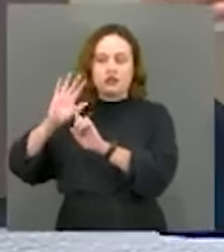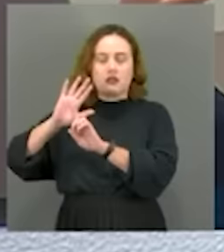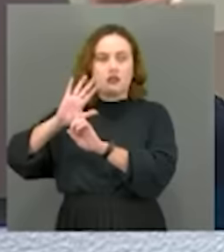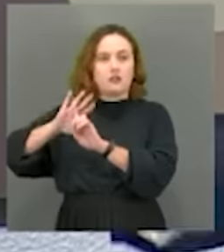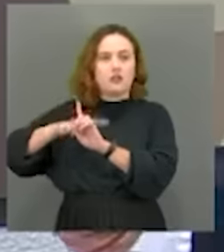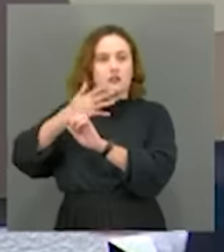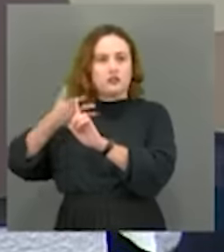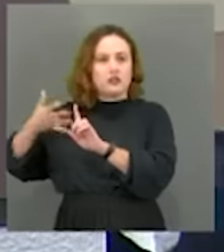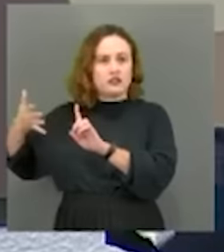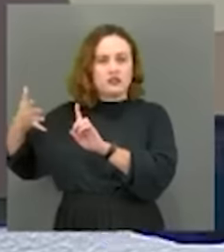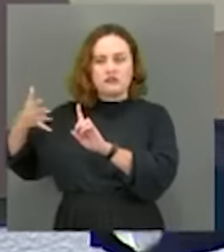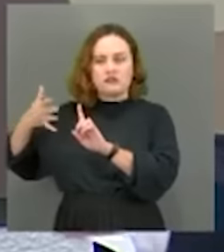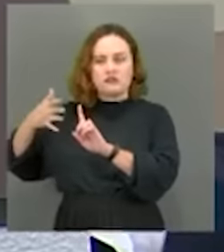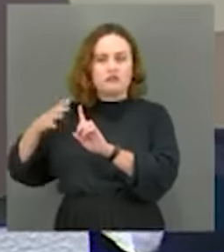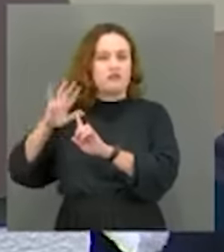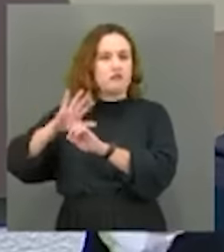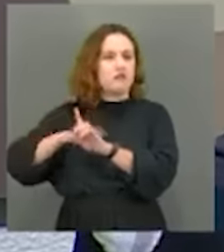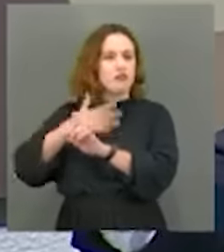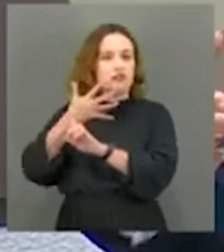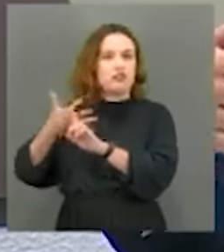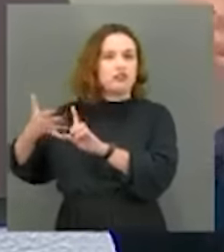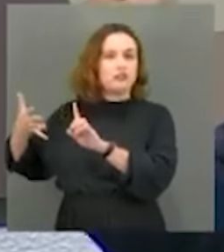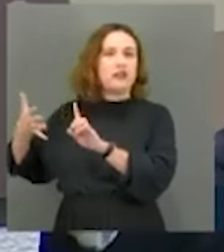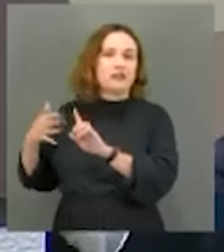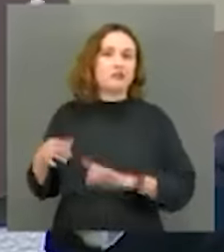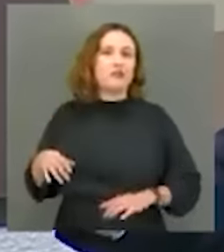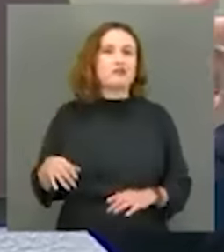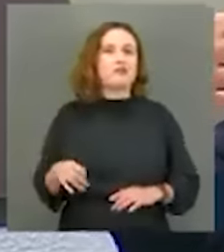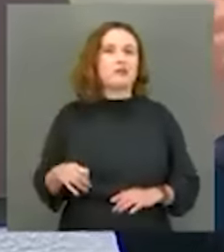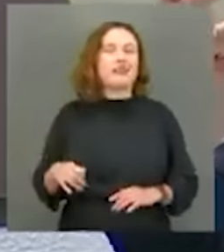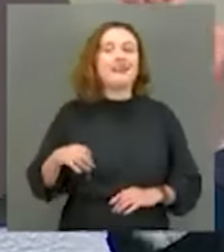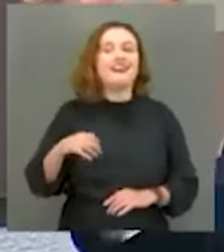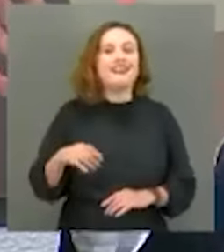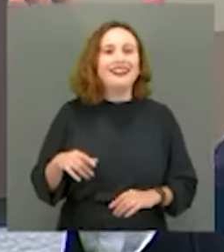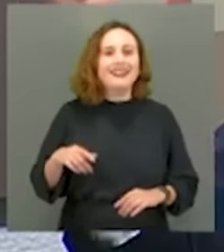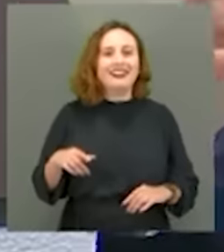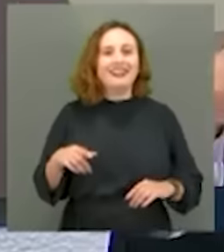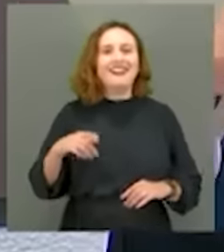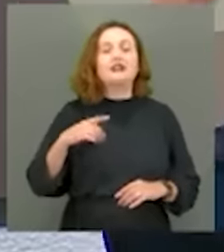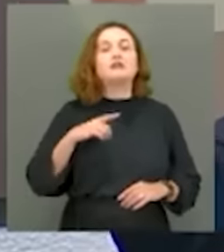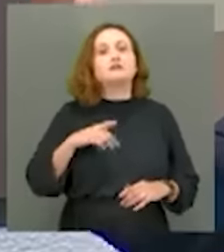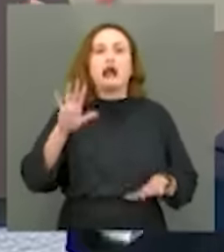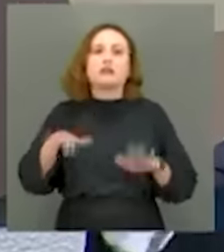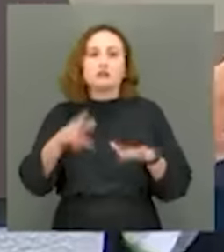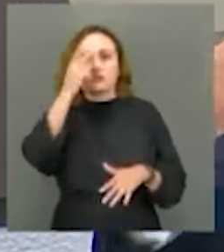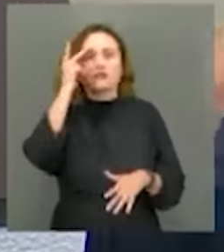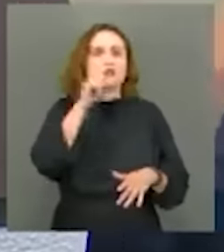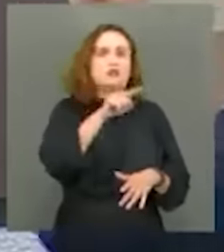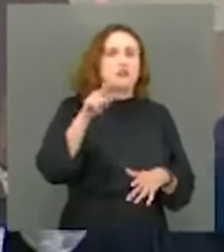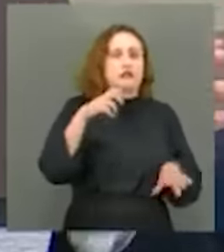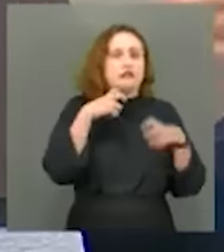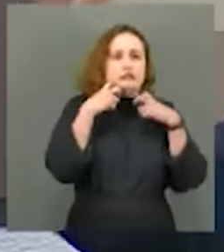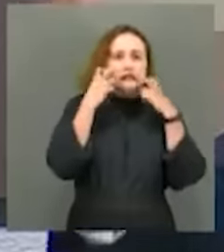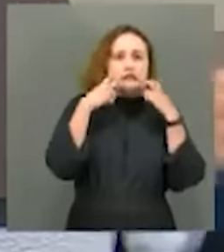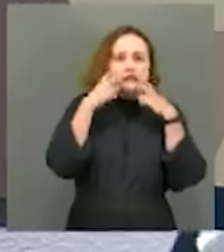amedrontada não entra né com a ação penal ou às vezes até envergonhada porque às vezes foi um golpe